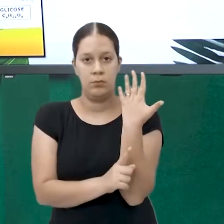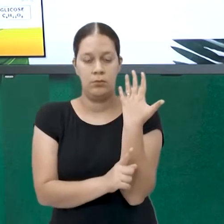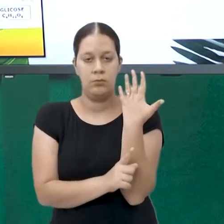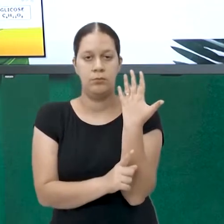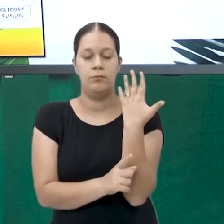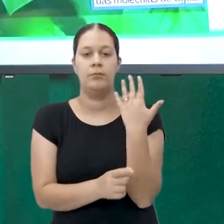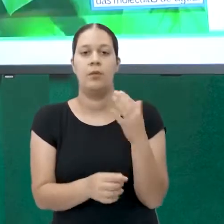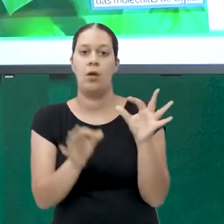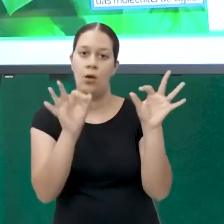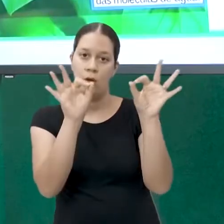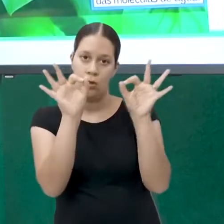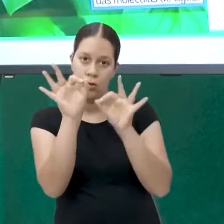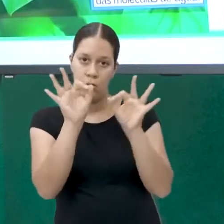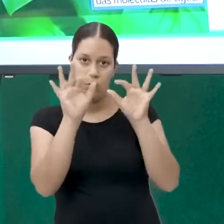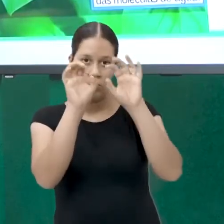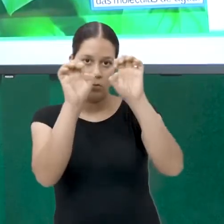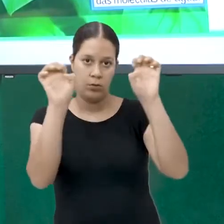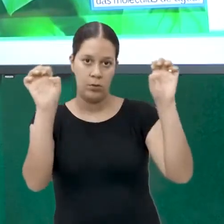comigo.